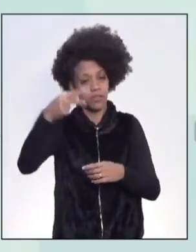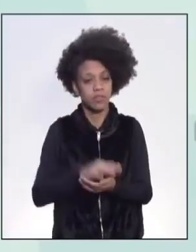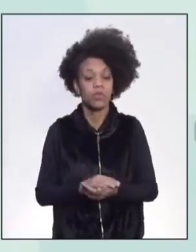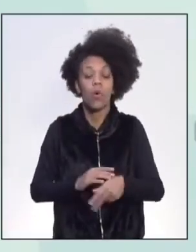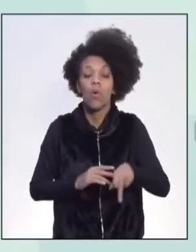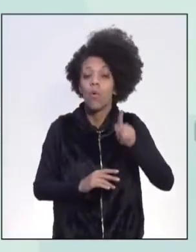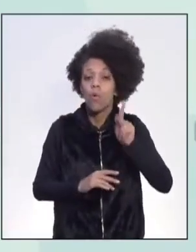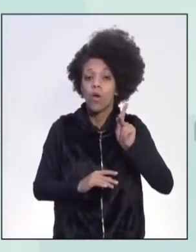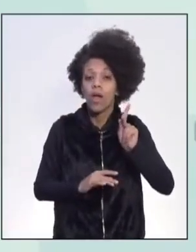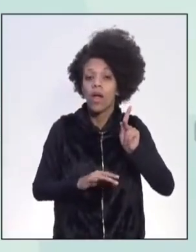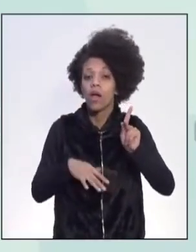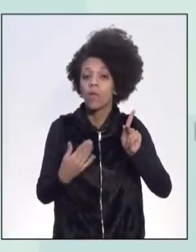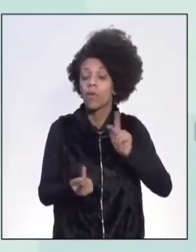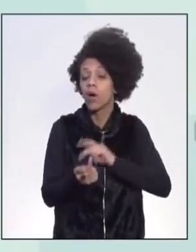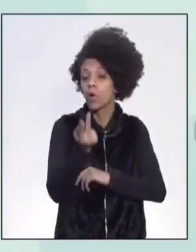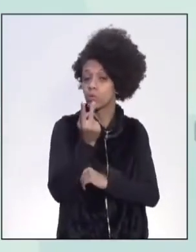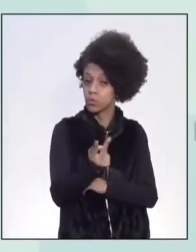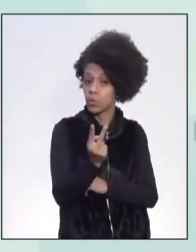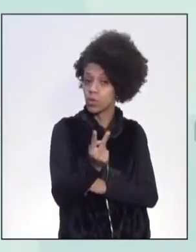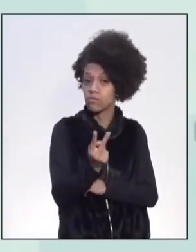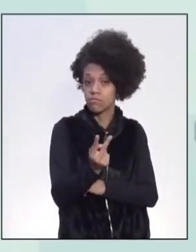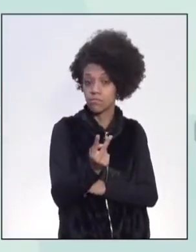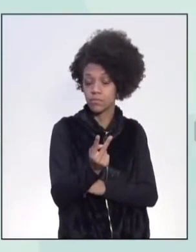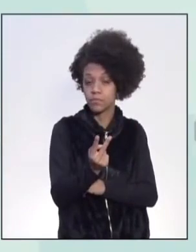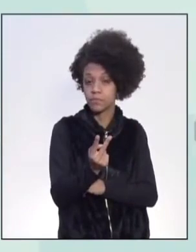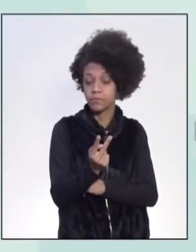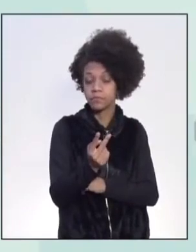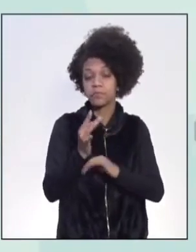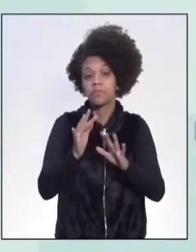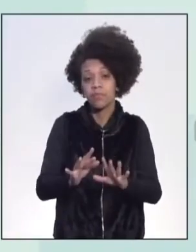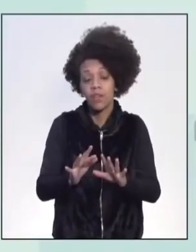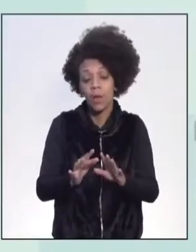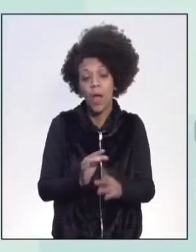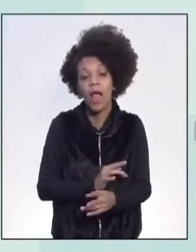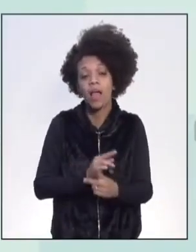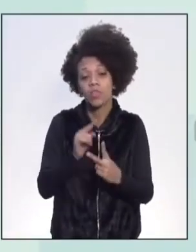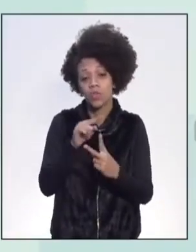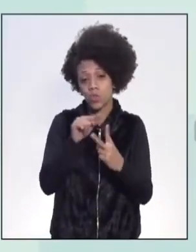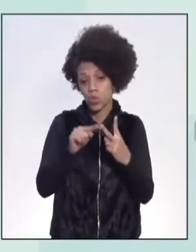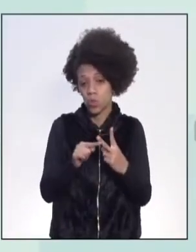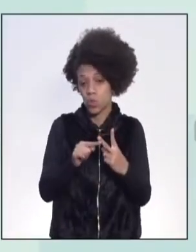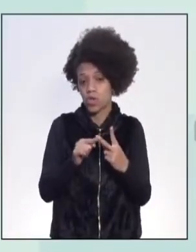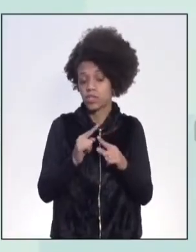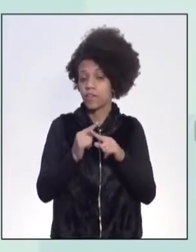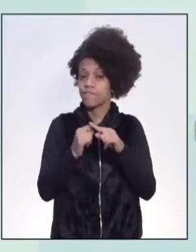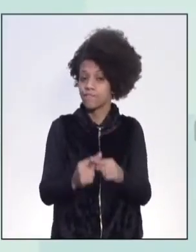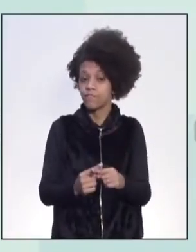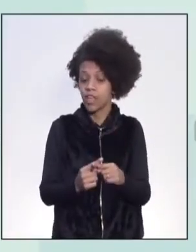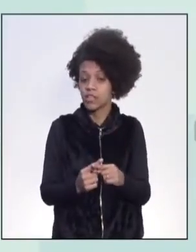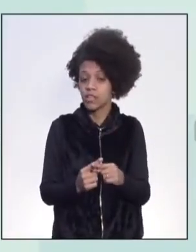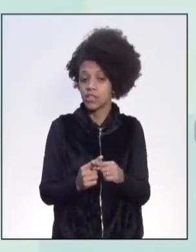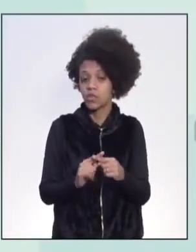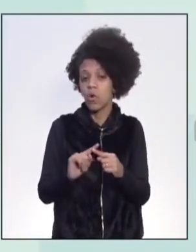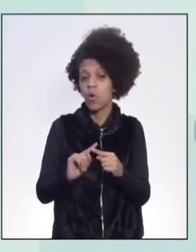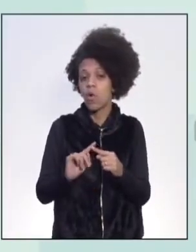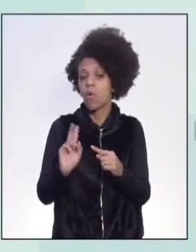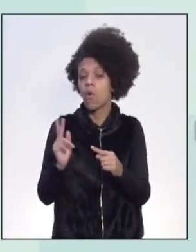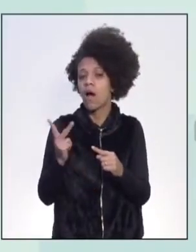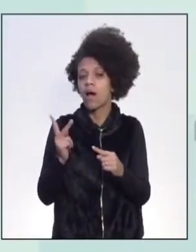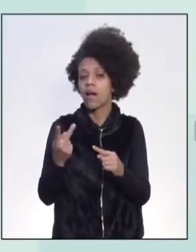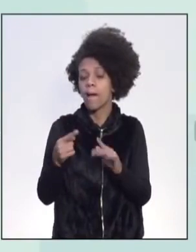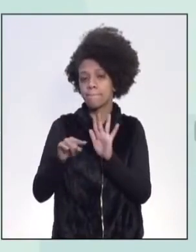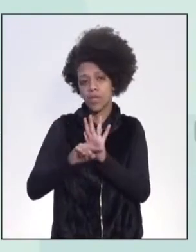K é este número 2 aqui em cima, ó. Então, eu tenho 2 vezes o valor do H, que é menos